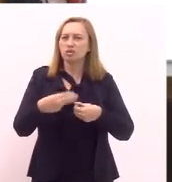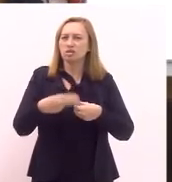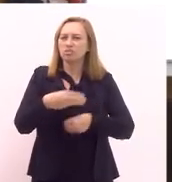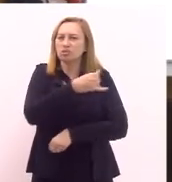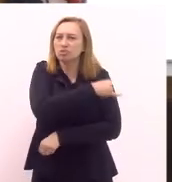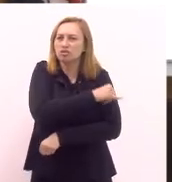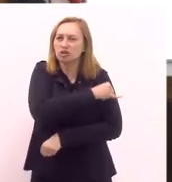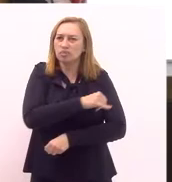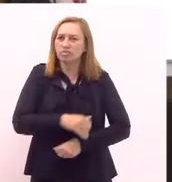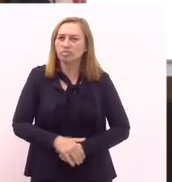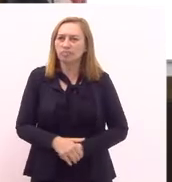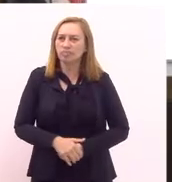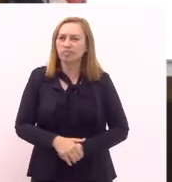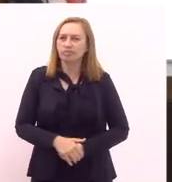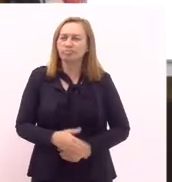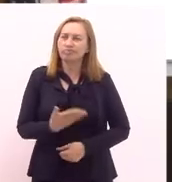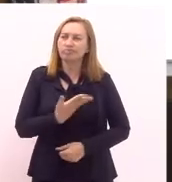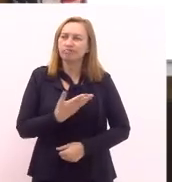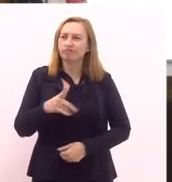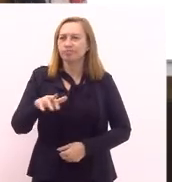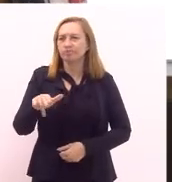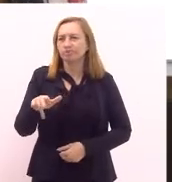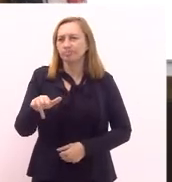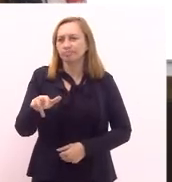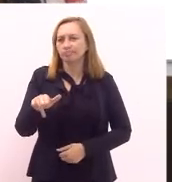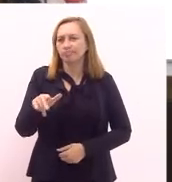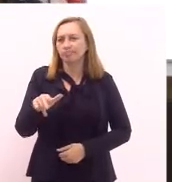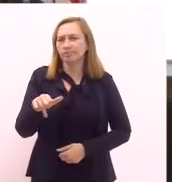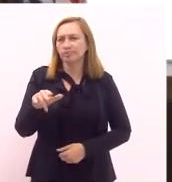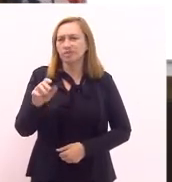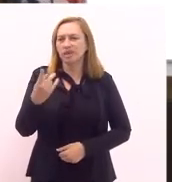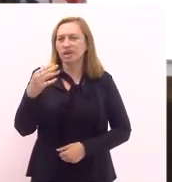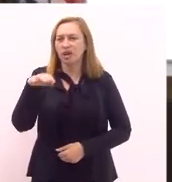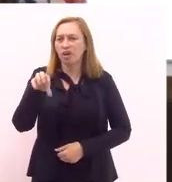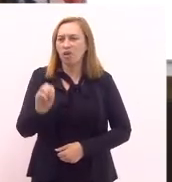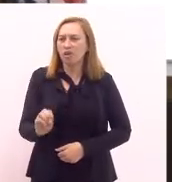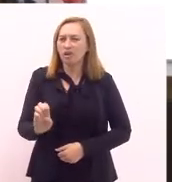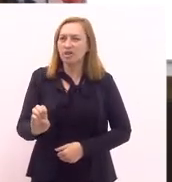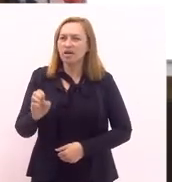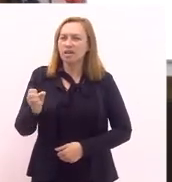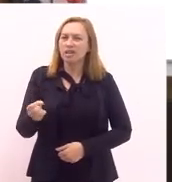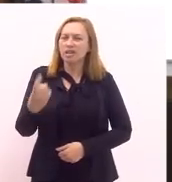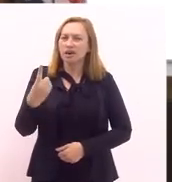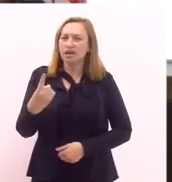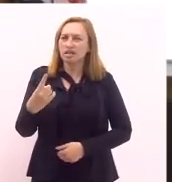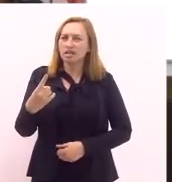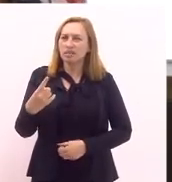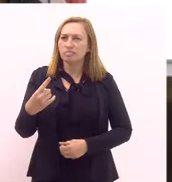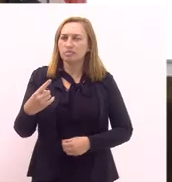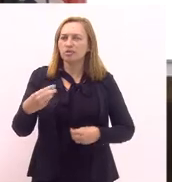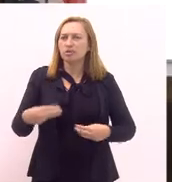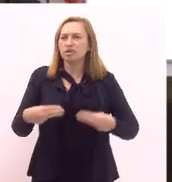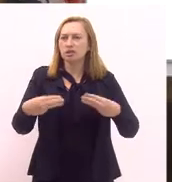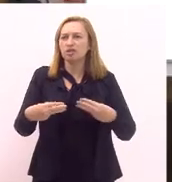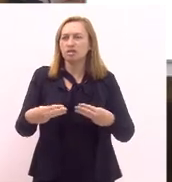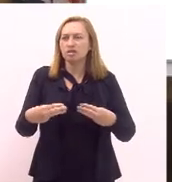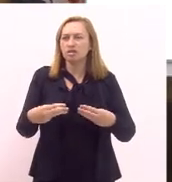Janeiro o meu irmão meu amigo Eloy Ferreira ex-ministro da Igualdade racial